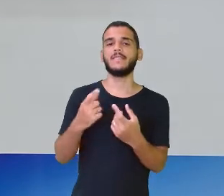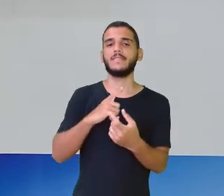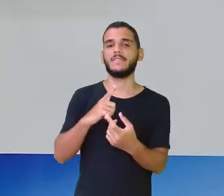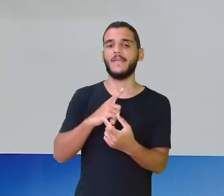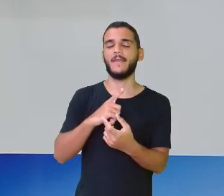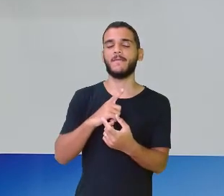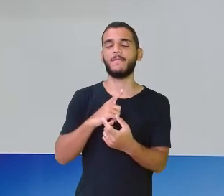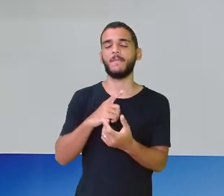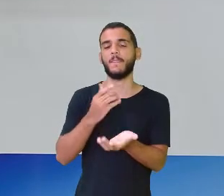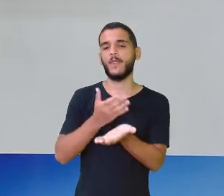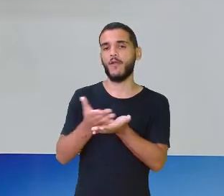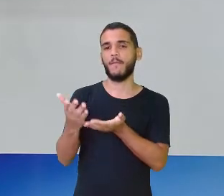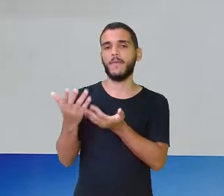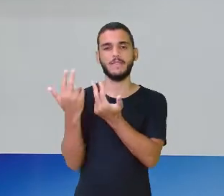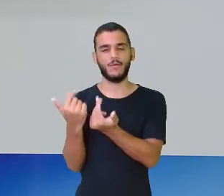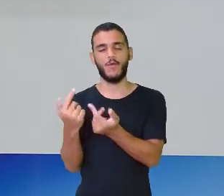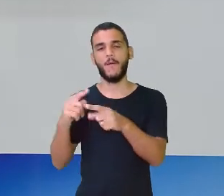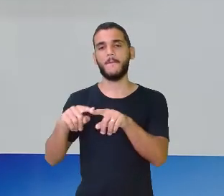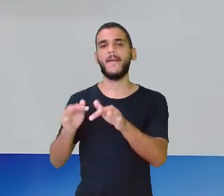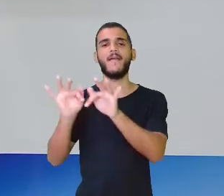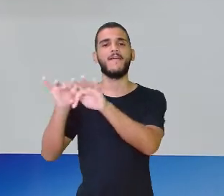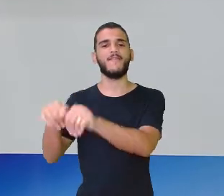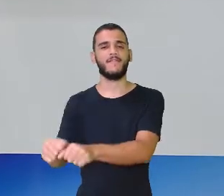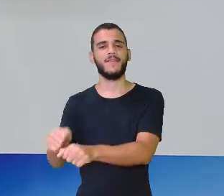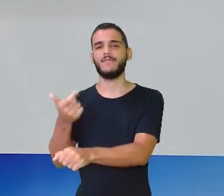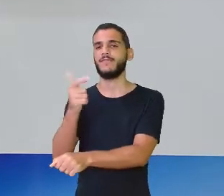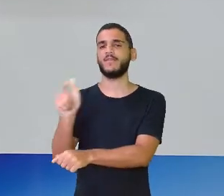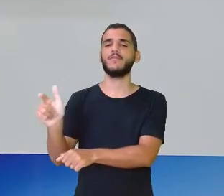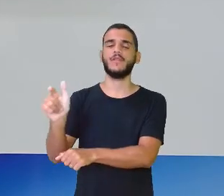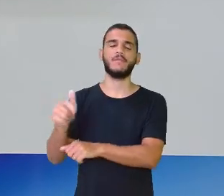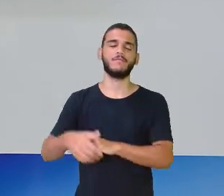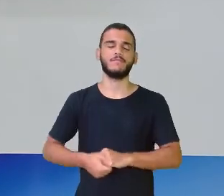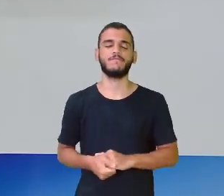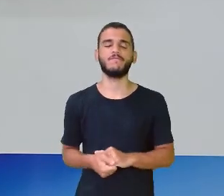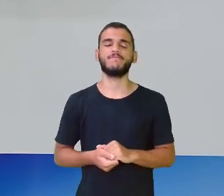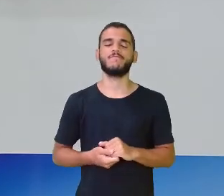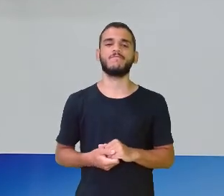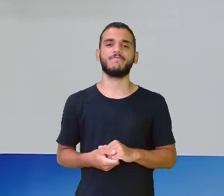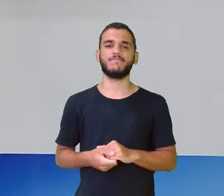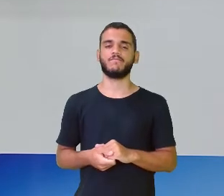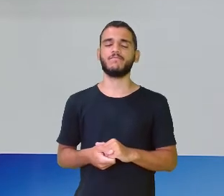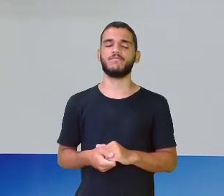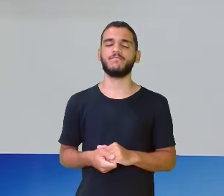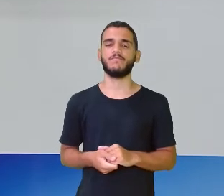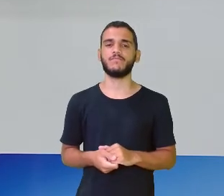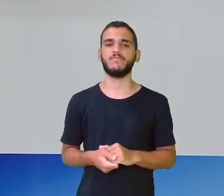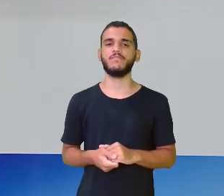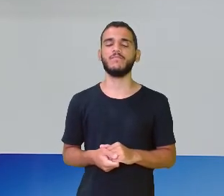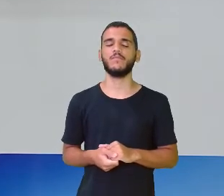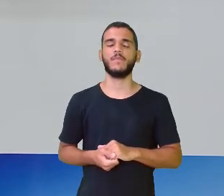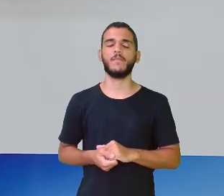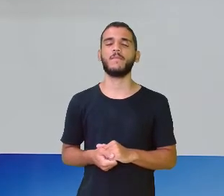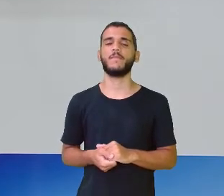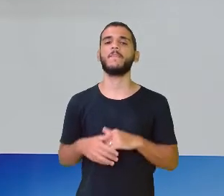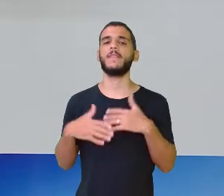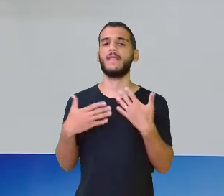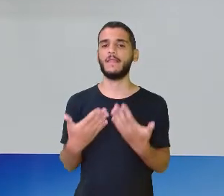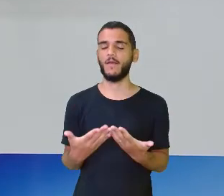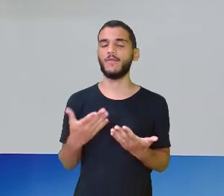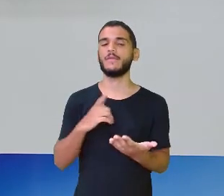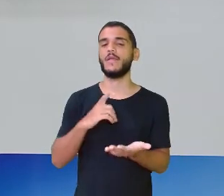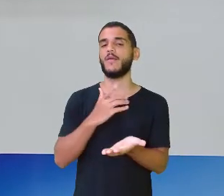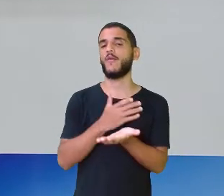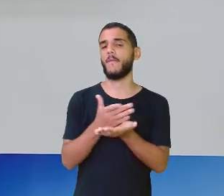origem, mas o final pode não tem um final específico, tá? Tem